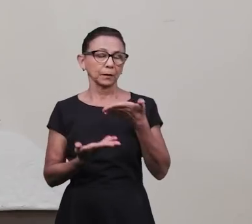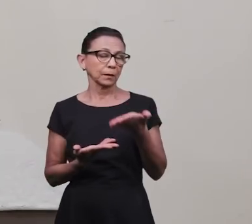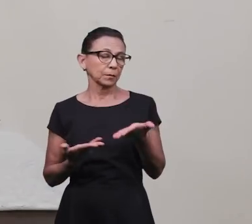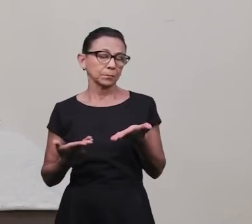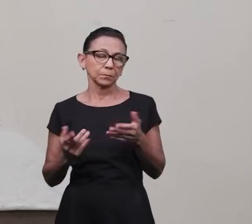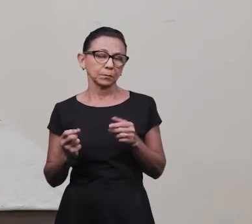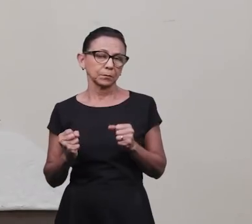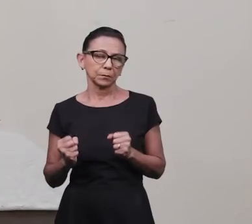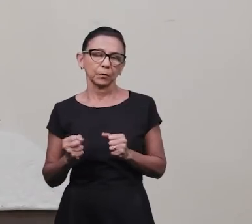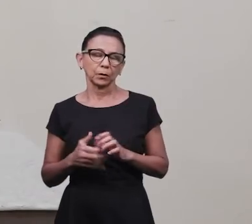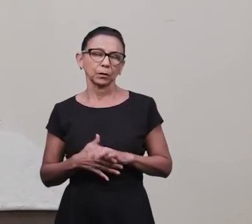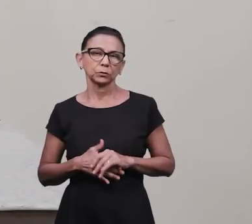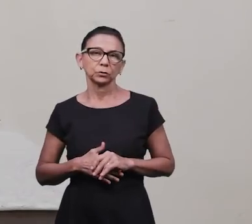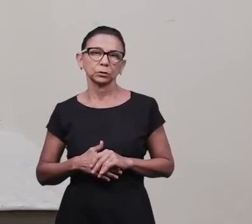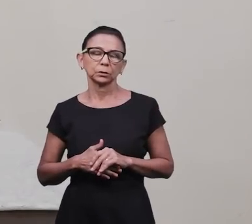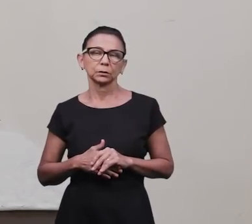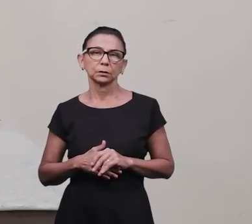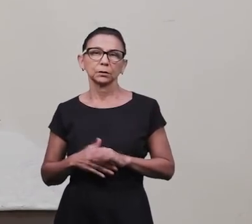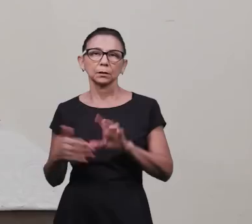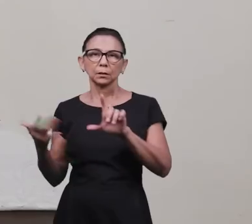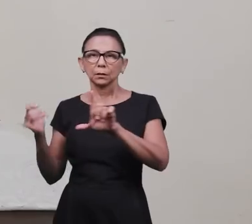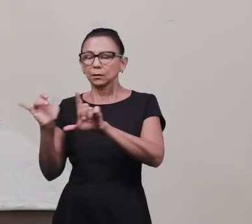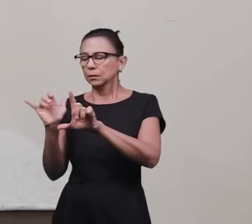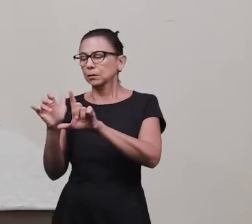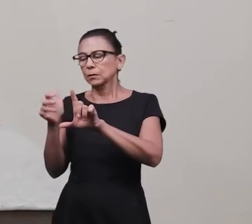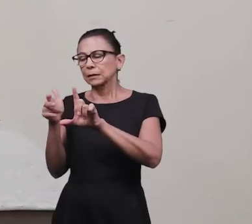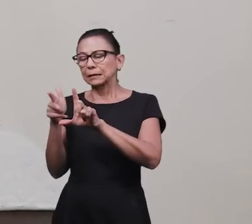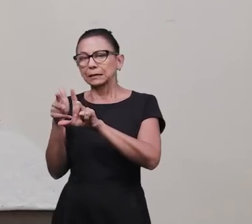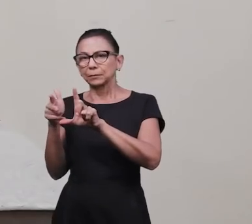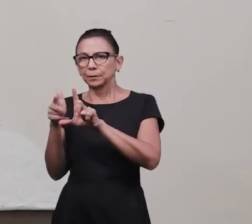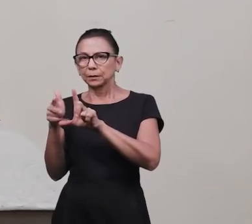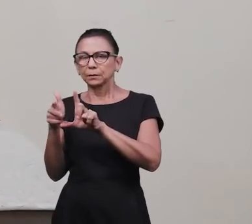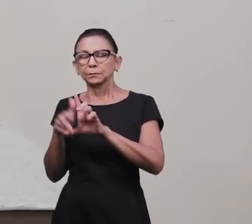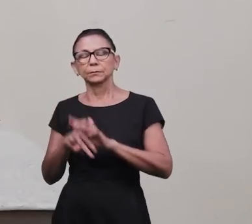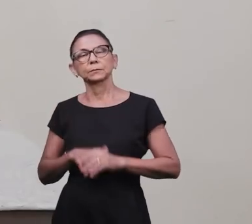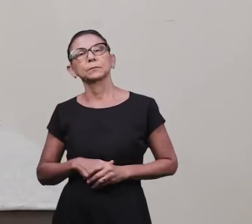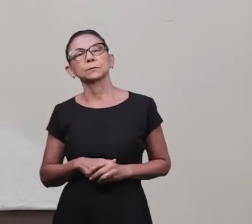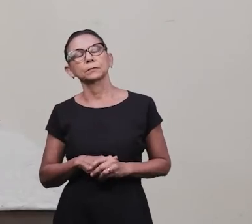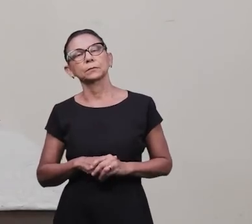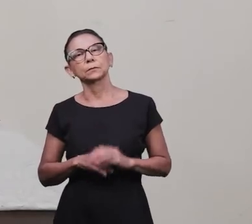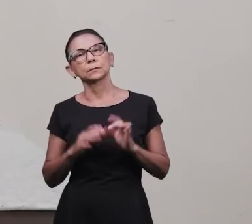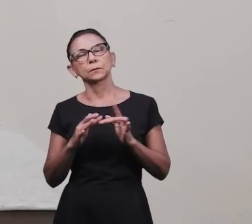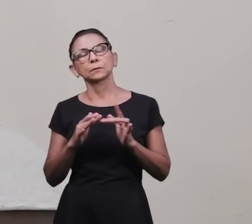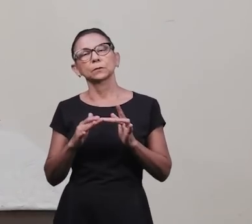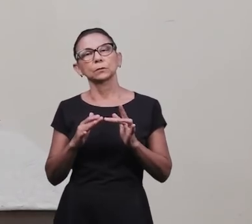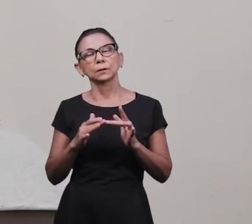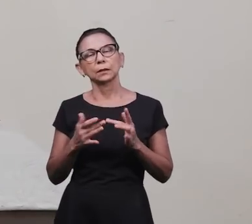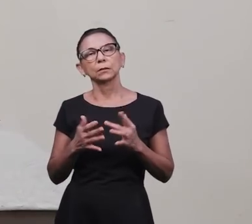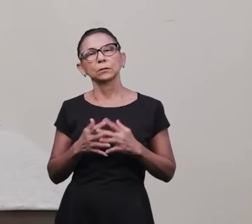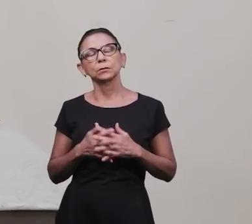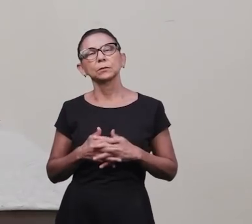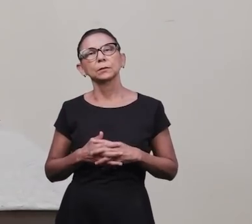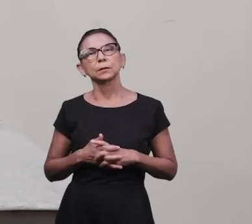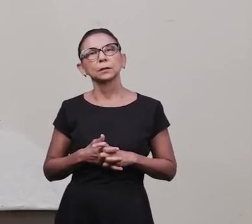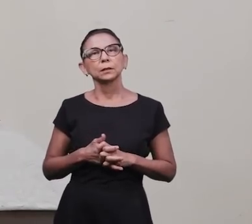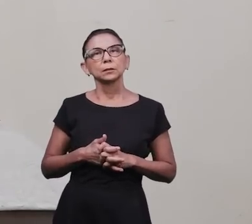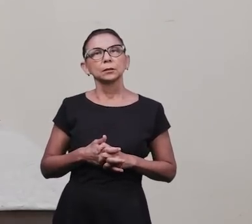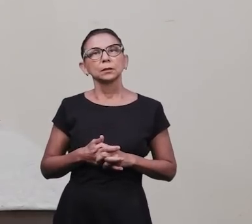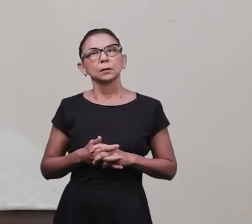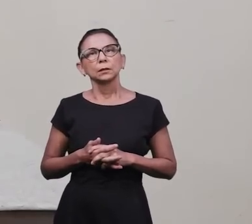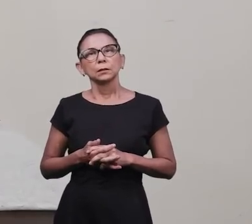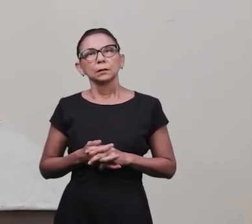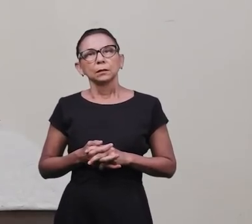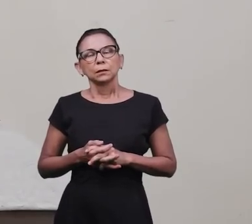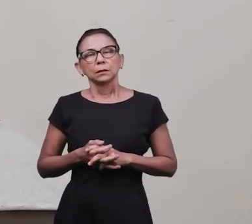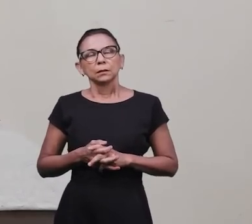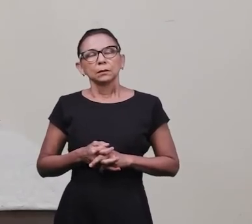pode direcionar a câmera do seu celular e poder entrar assim em contato conosco, será direcionado,